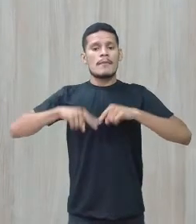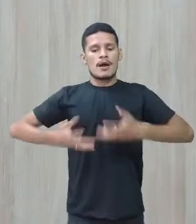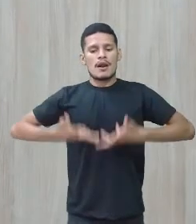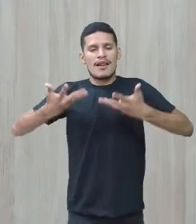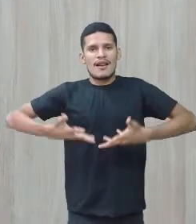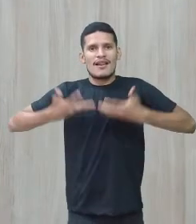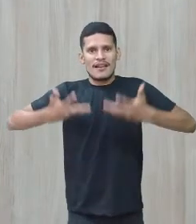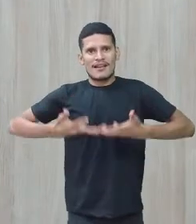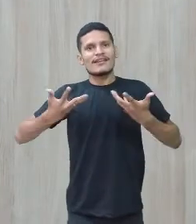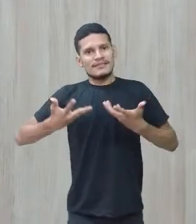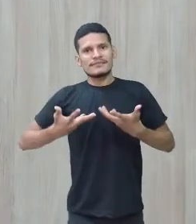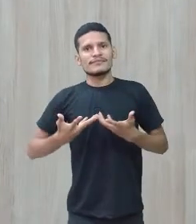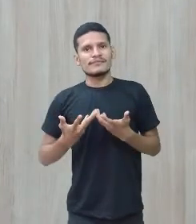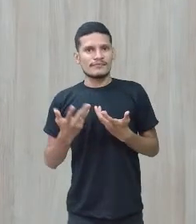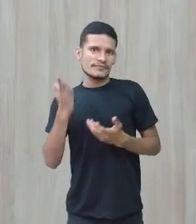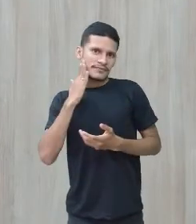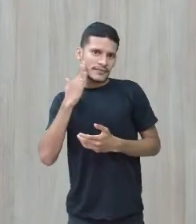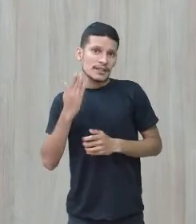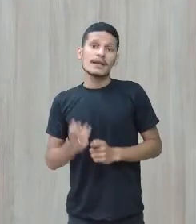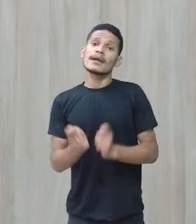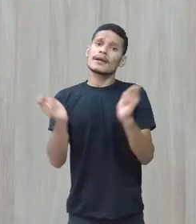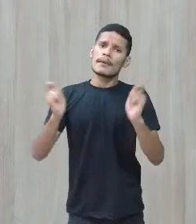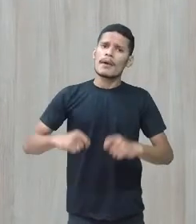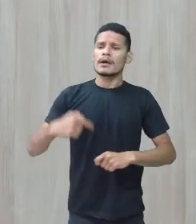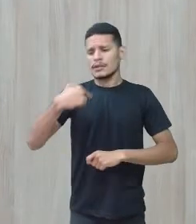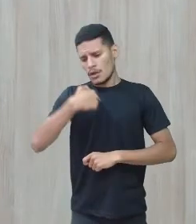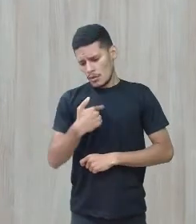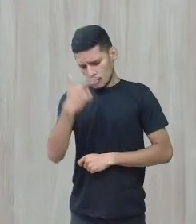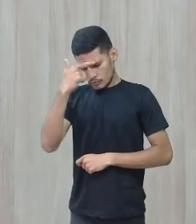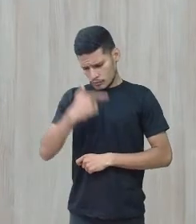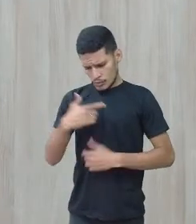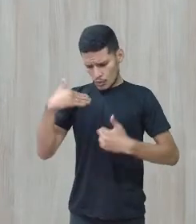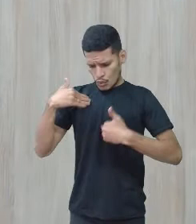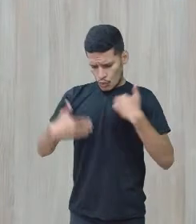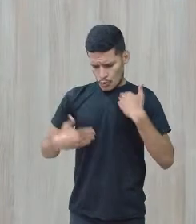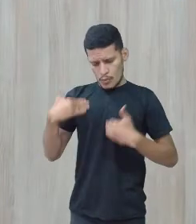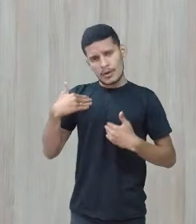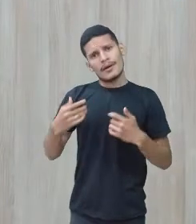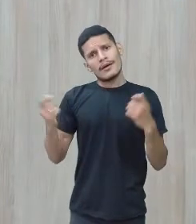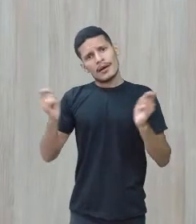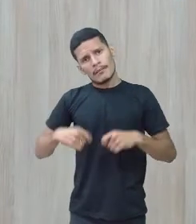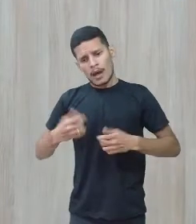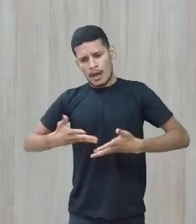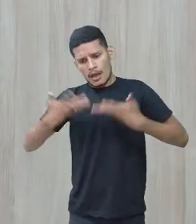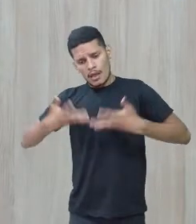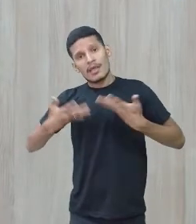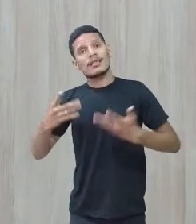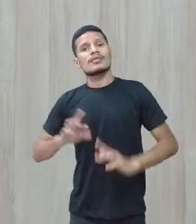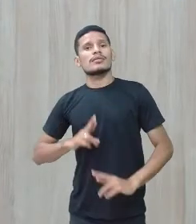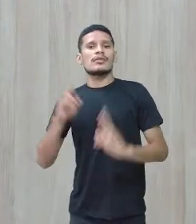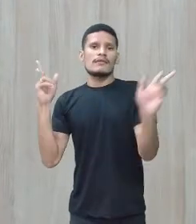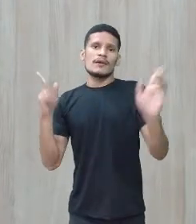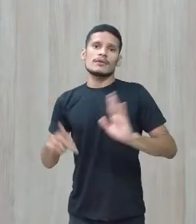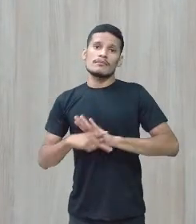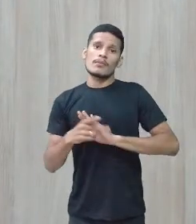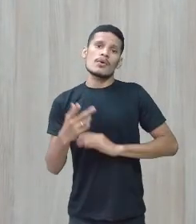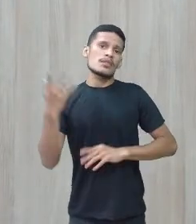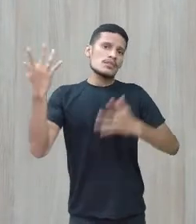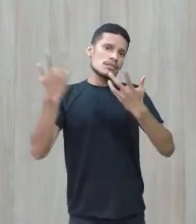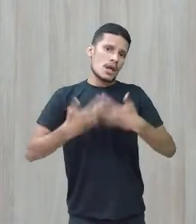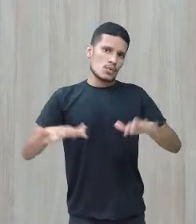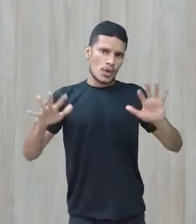estimulante, alguma substância que faz com que o nosso corpo ele tenha um estímulo diferente do